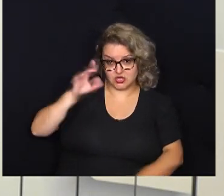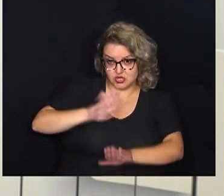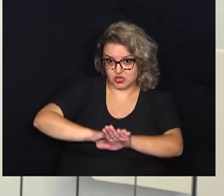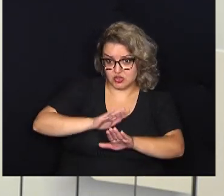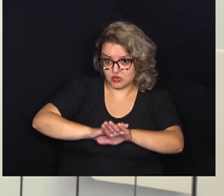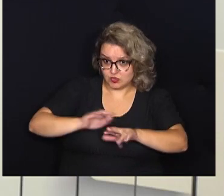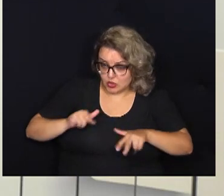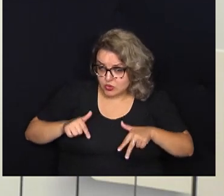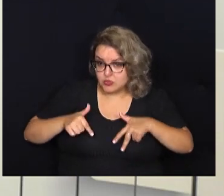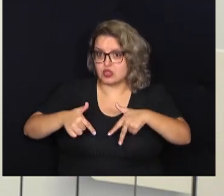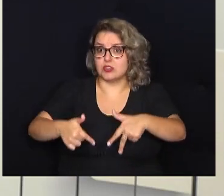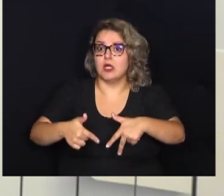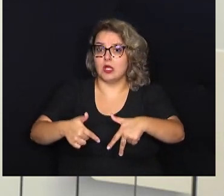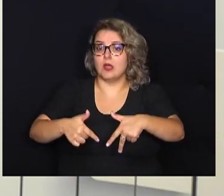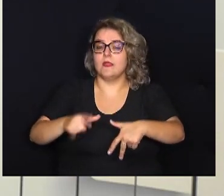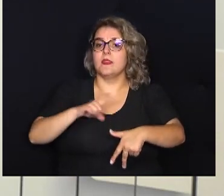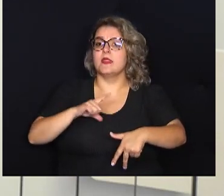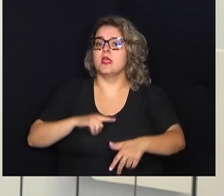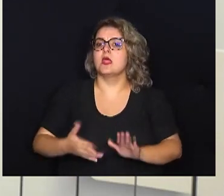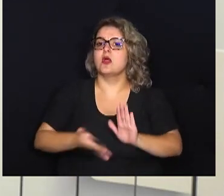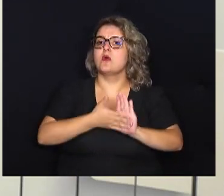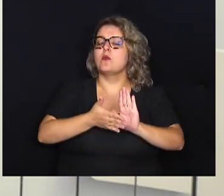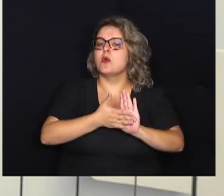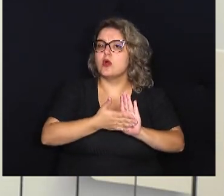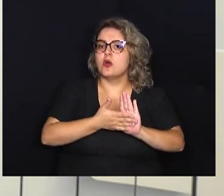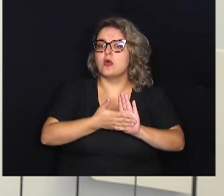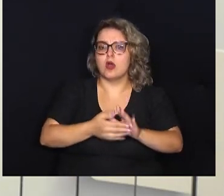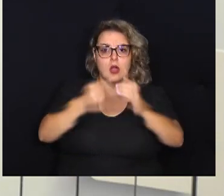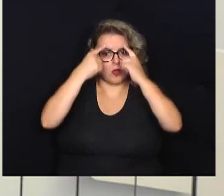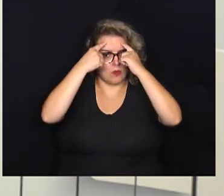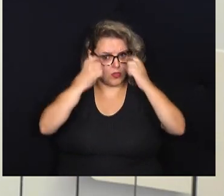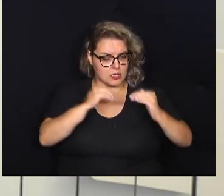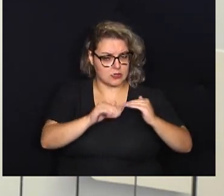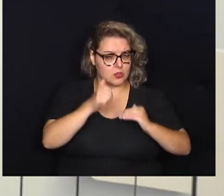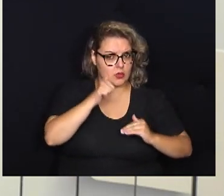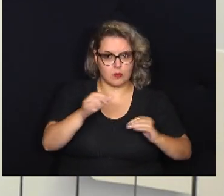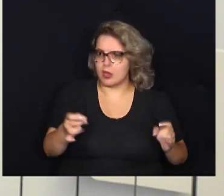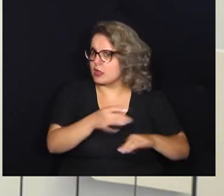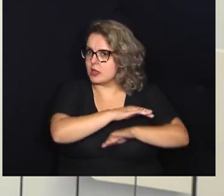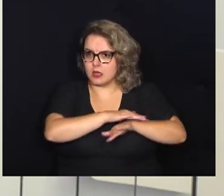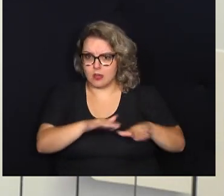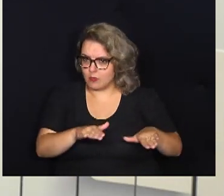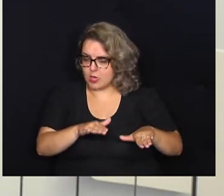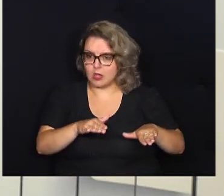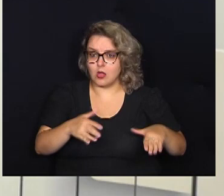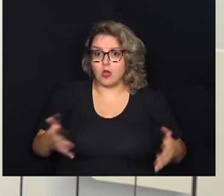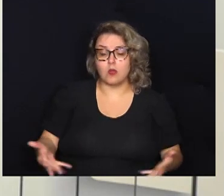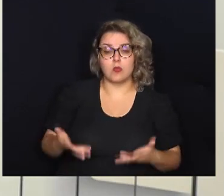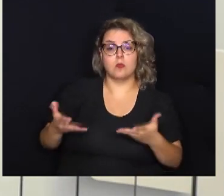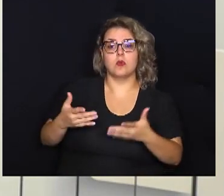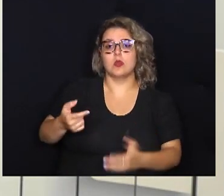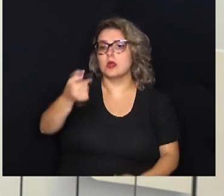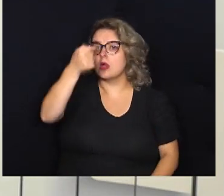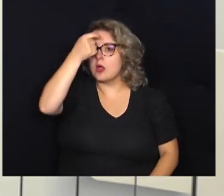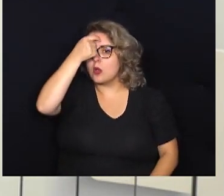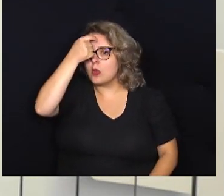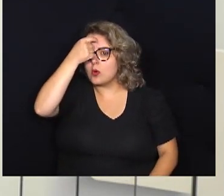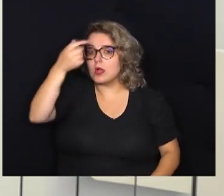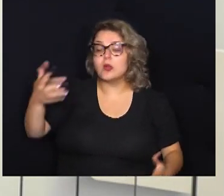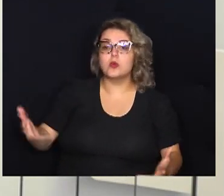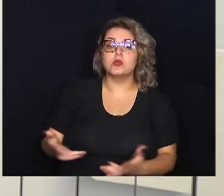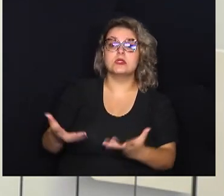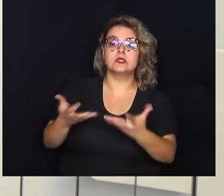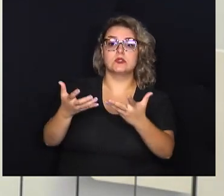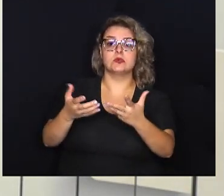o propósito de combater a violência contra a mulher, promovendo a conscientização e incentivando